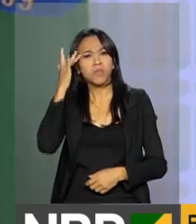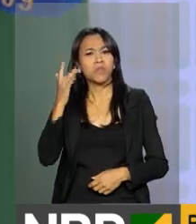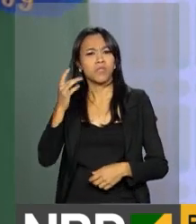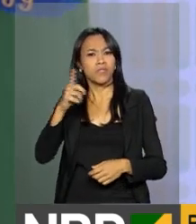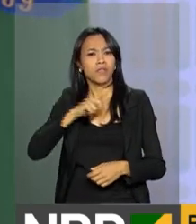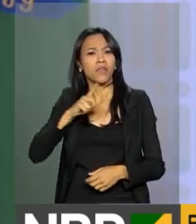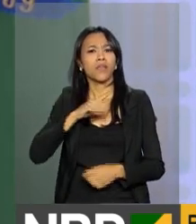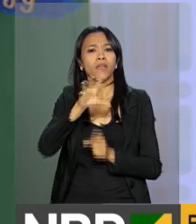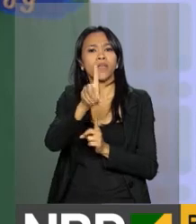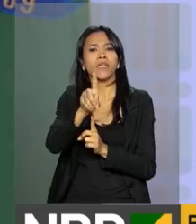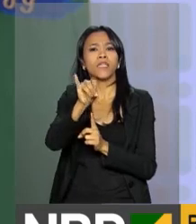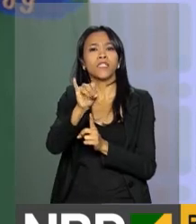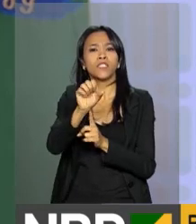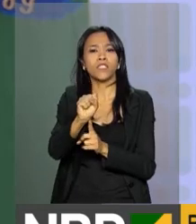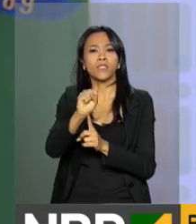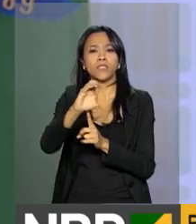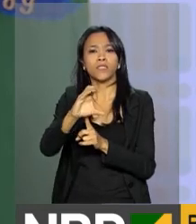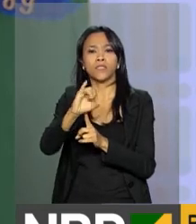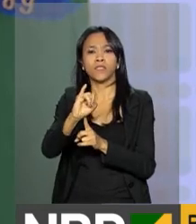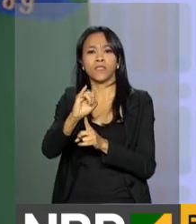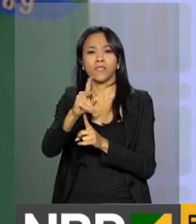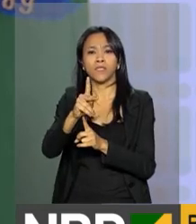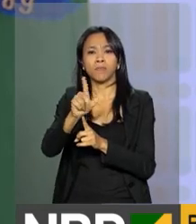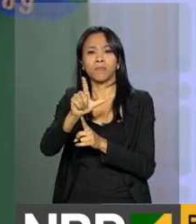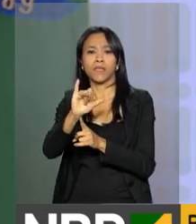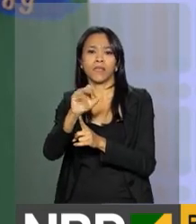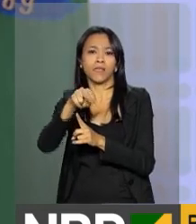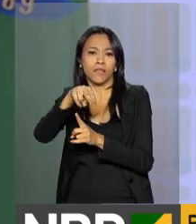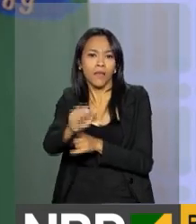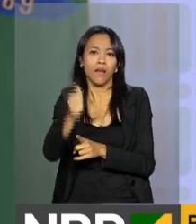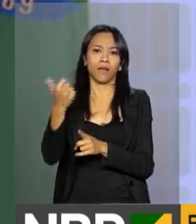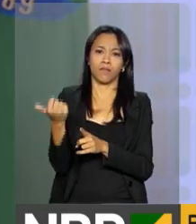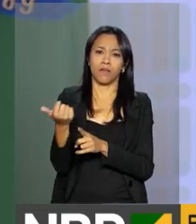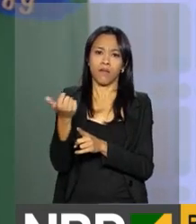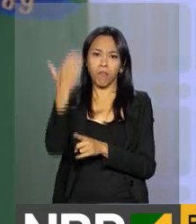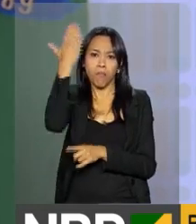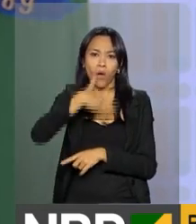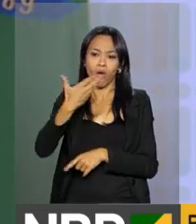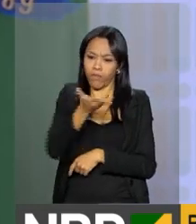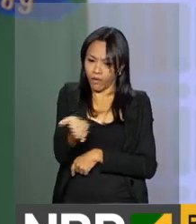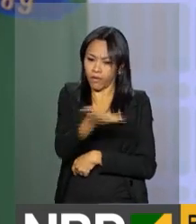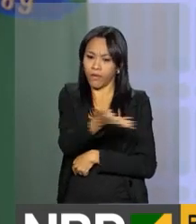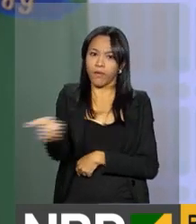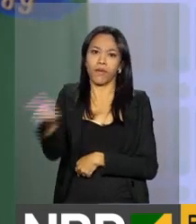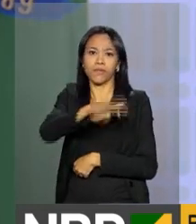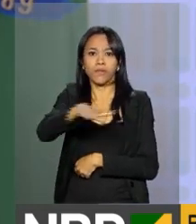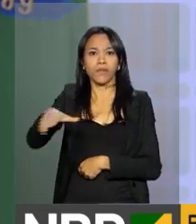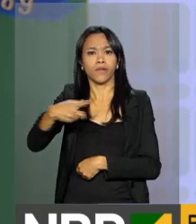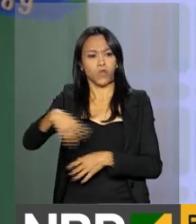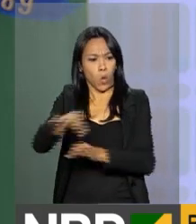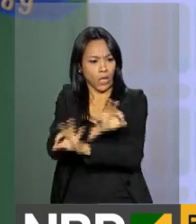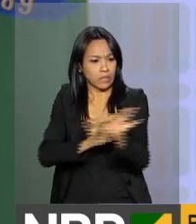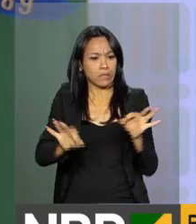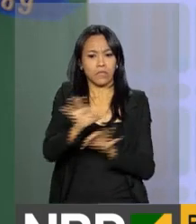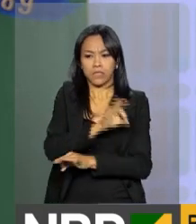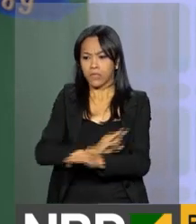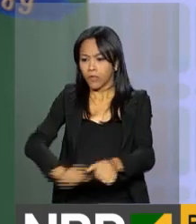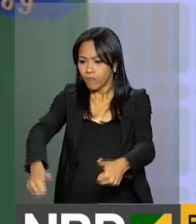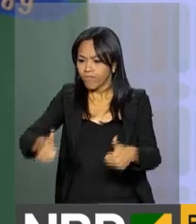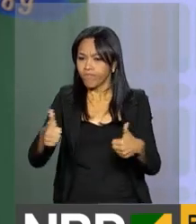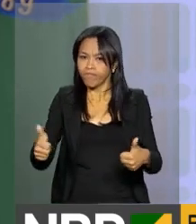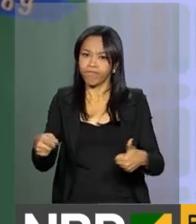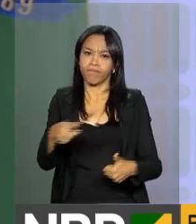é? De modo que as crianças deram a todos nós um exemplo maravilhoso de organização, disciplina e